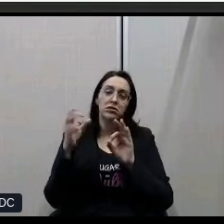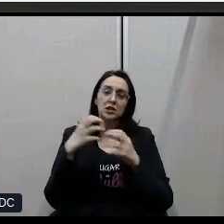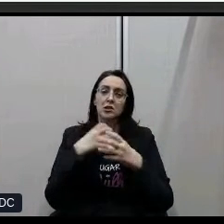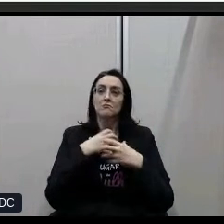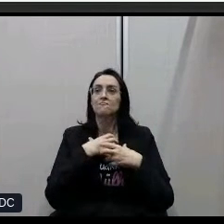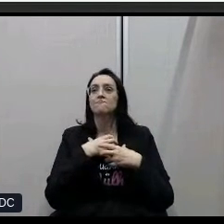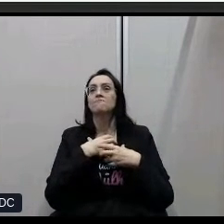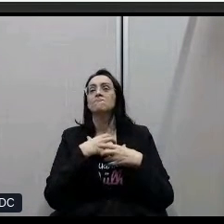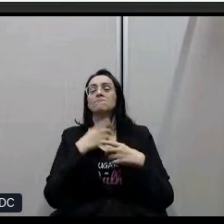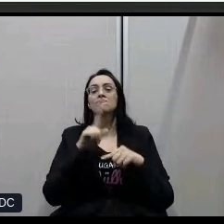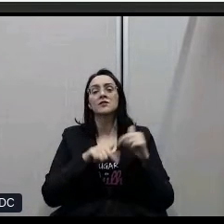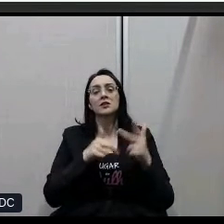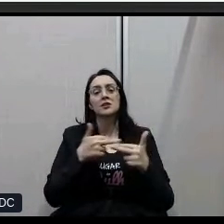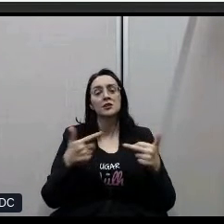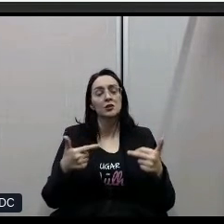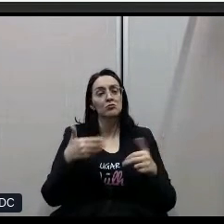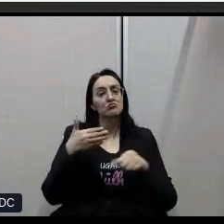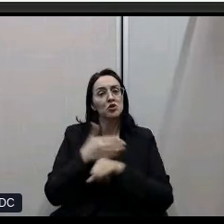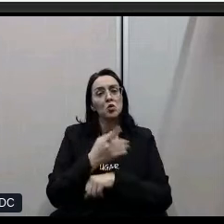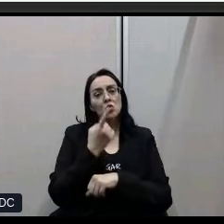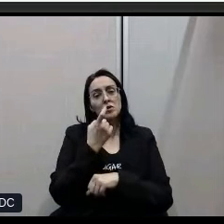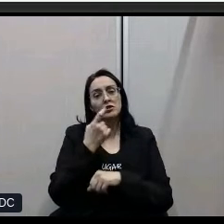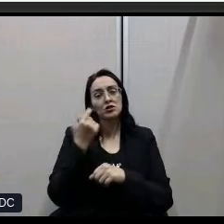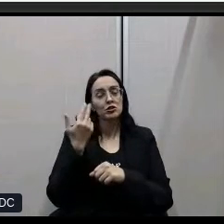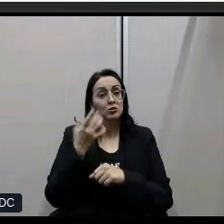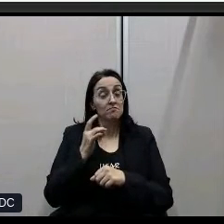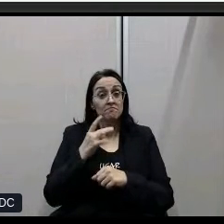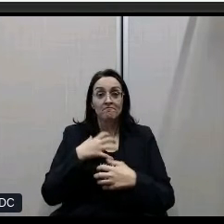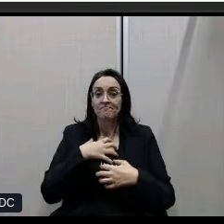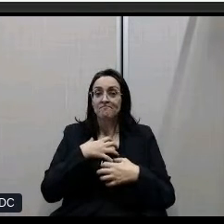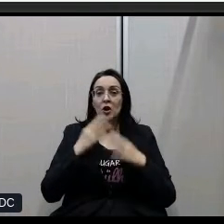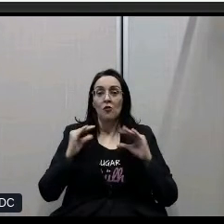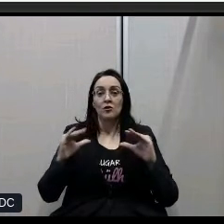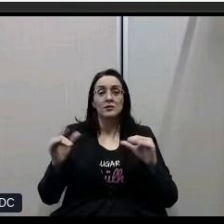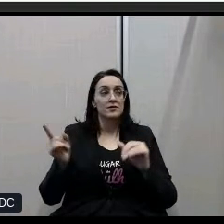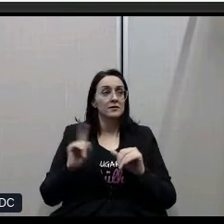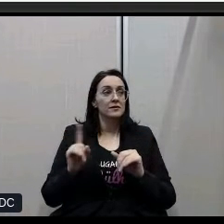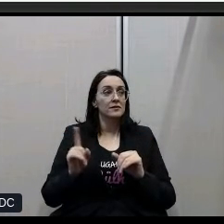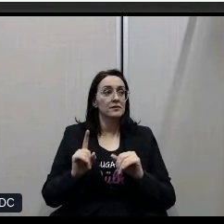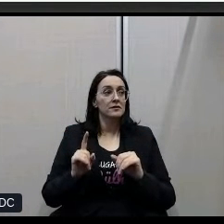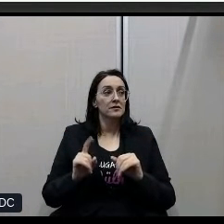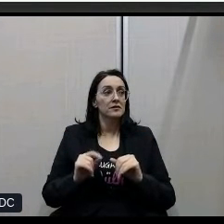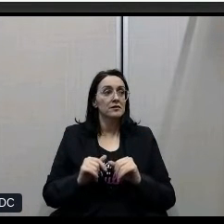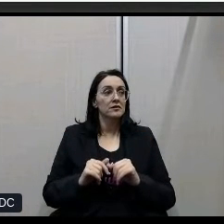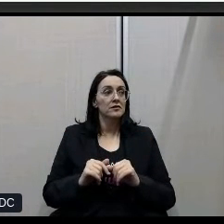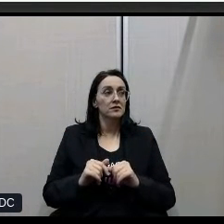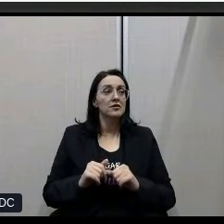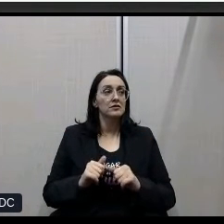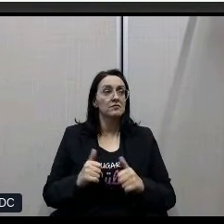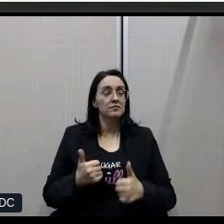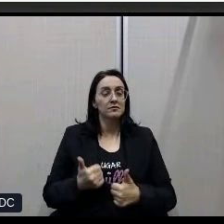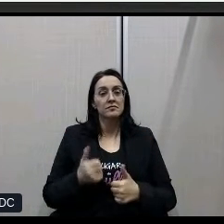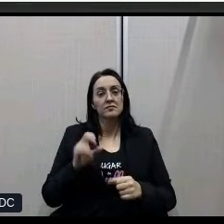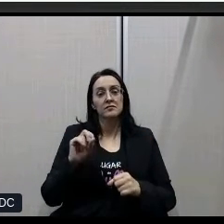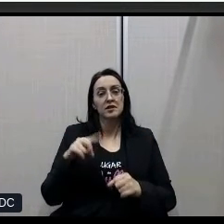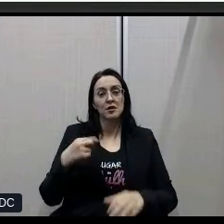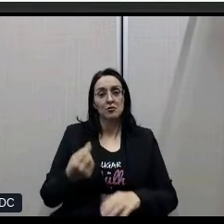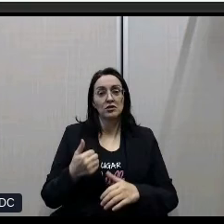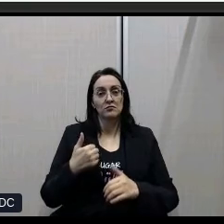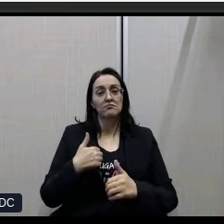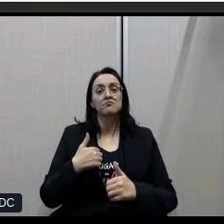uma fonte de material a ser acessada. E é legal reparar que nas recomendações que